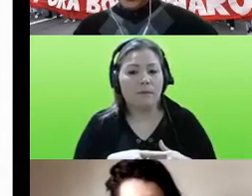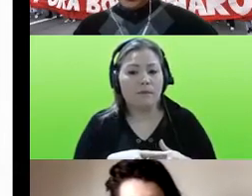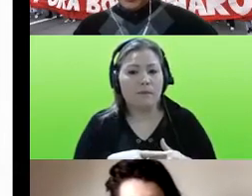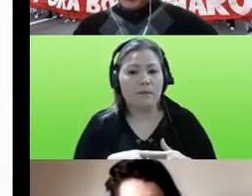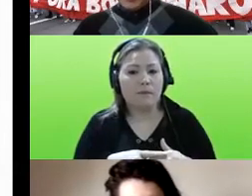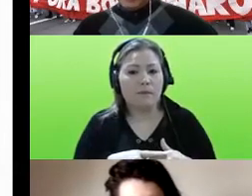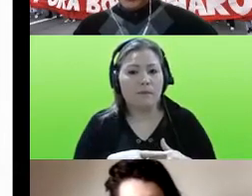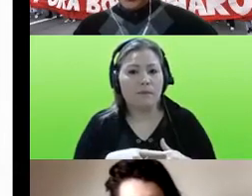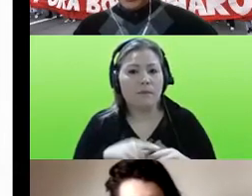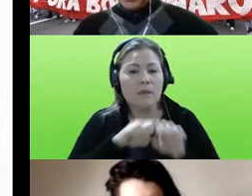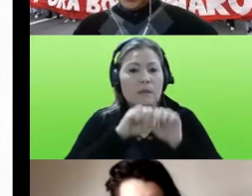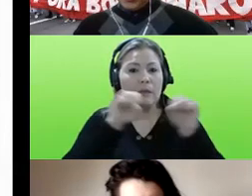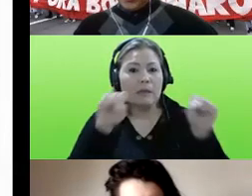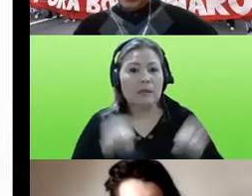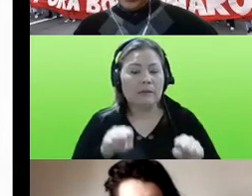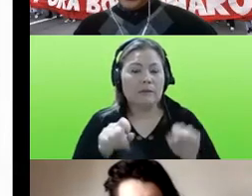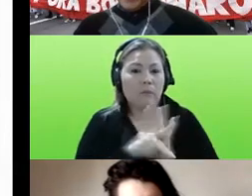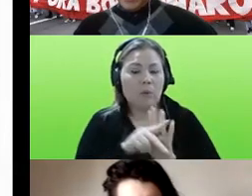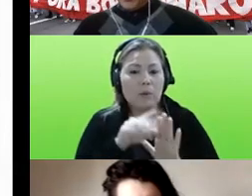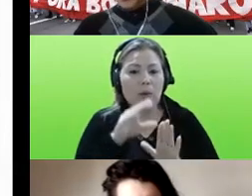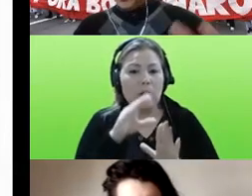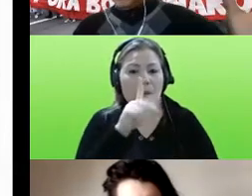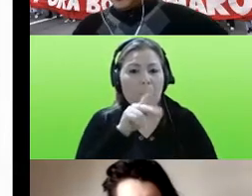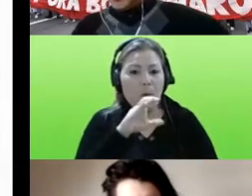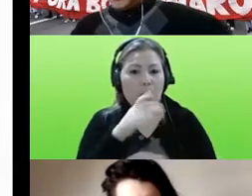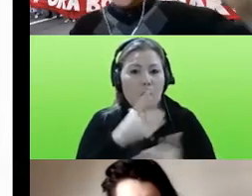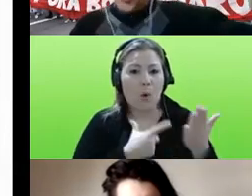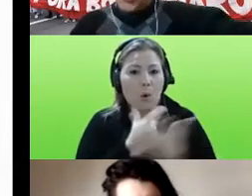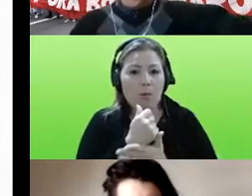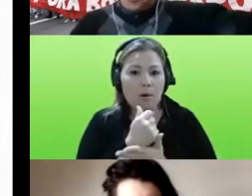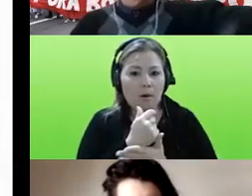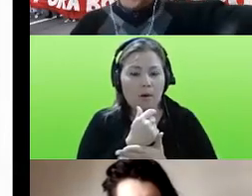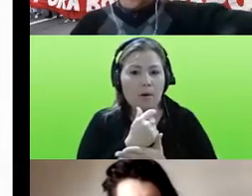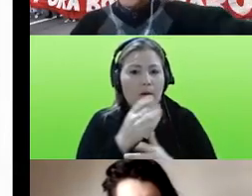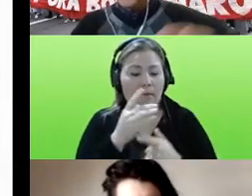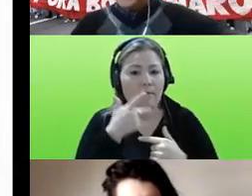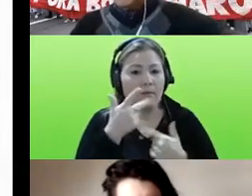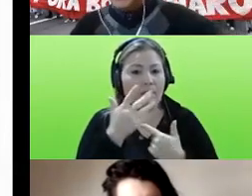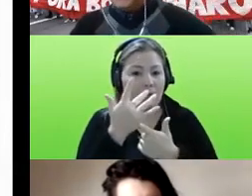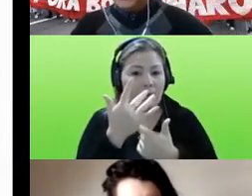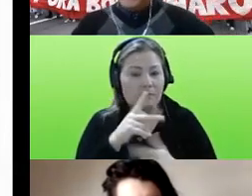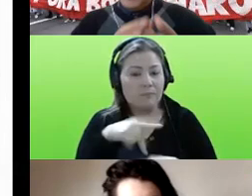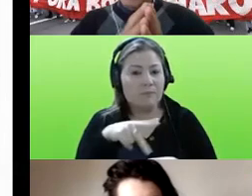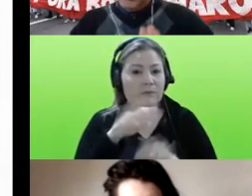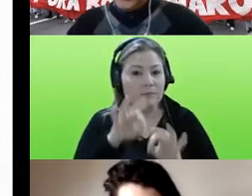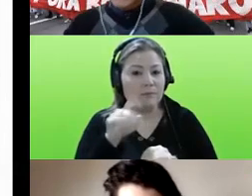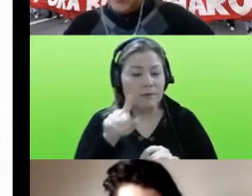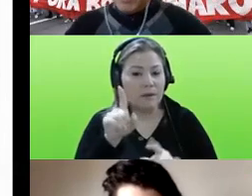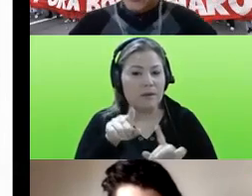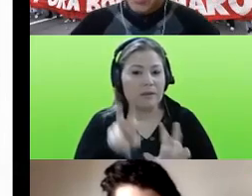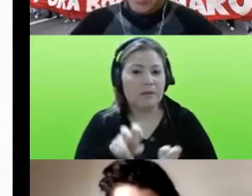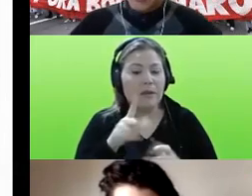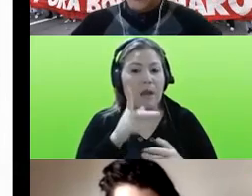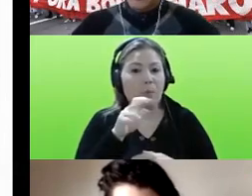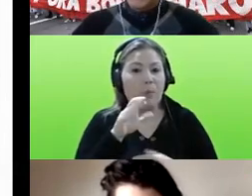no sistema que a PUC comprou... a gente fala de tecnologia multinacional, é exatamente isso. A PUC tem